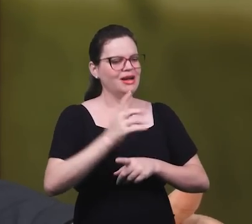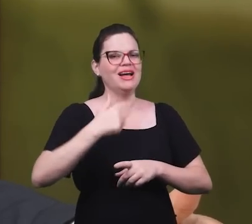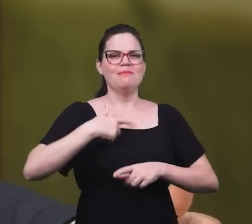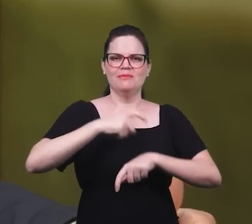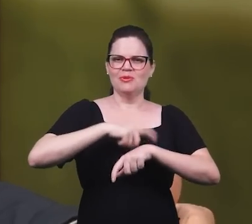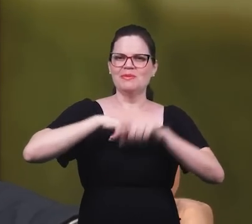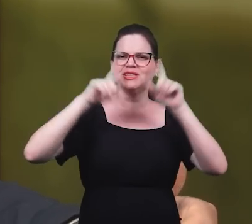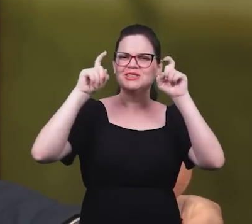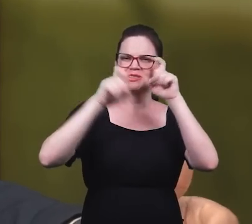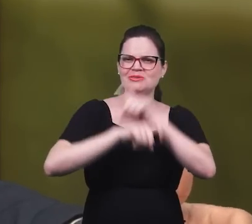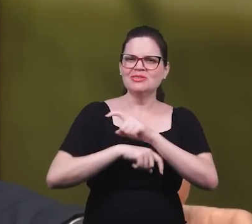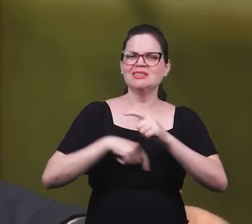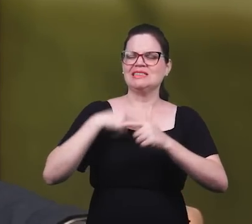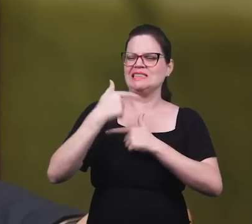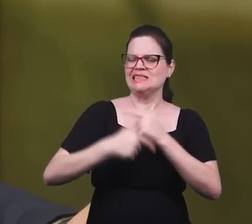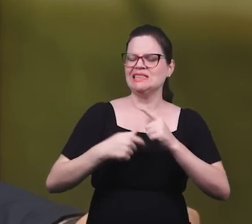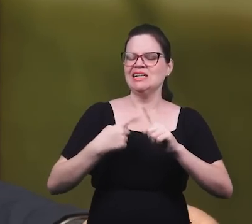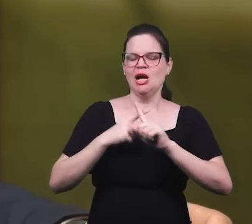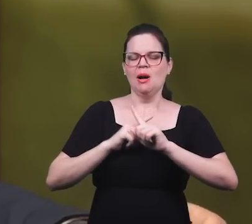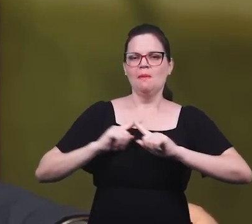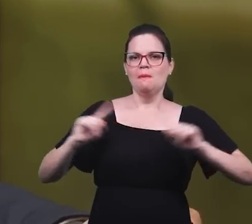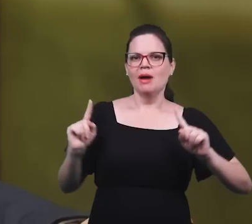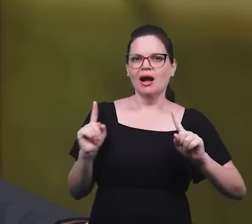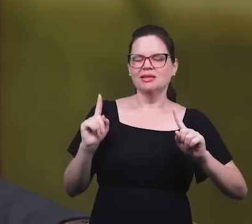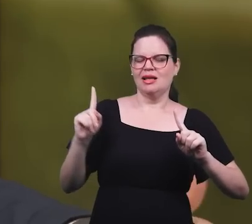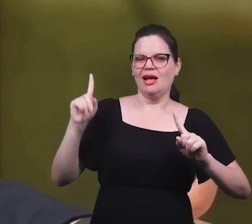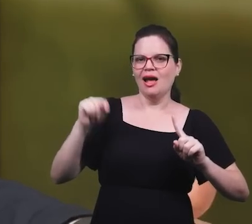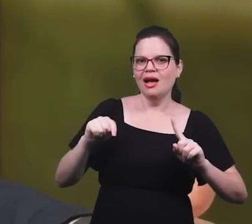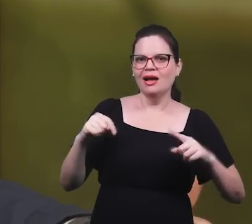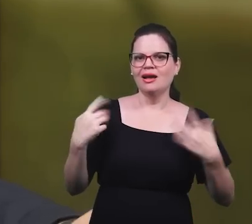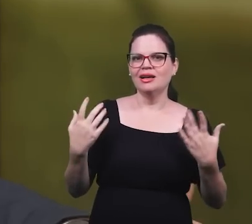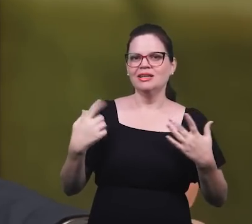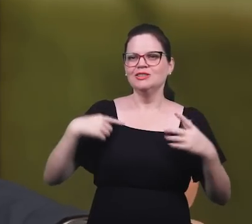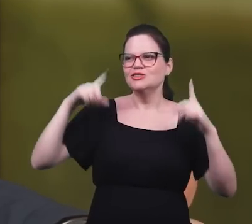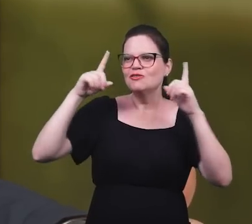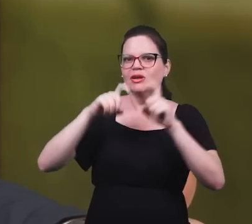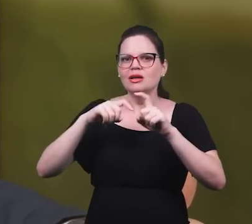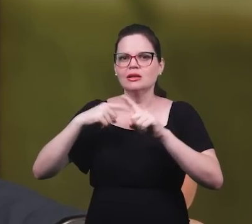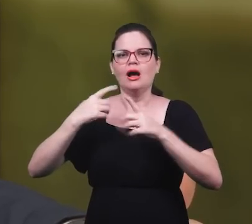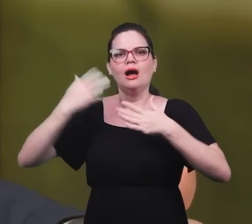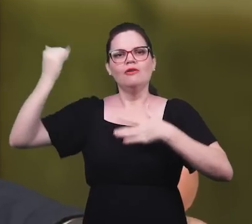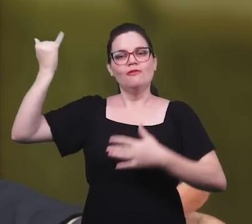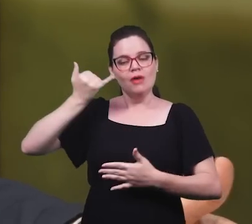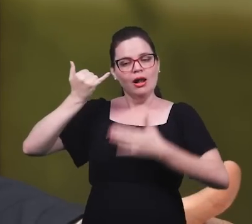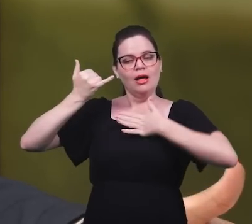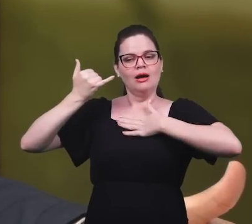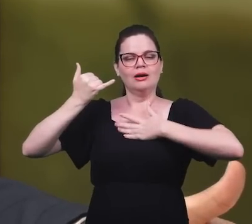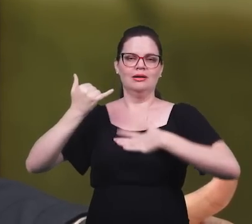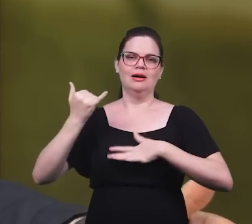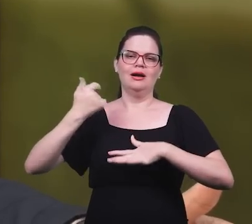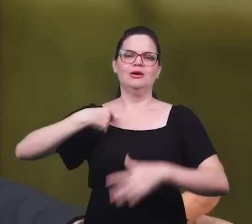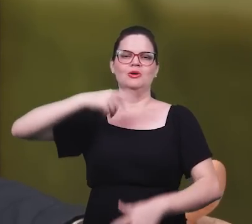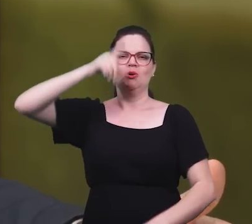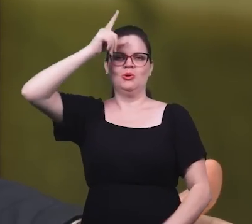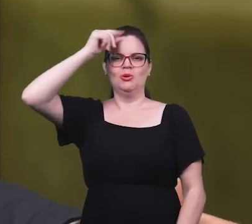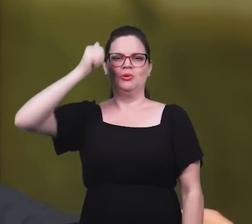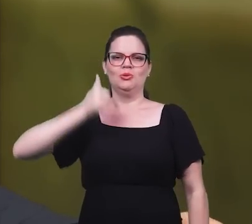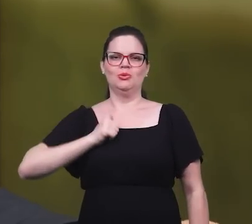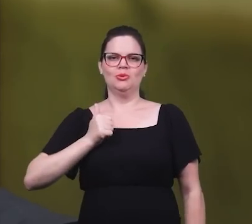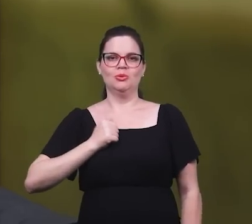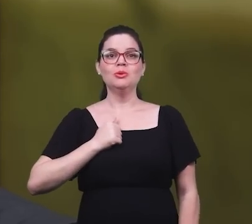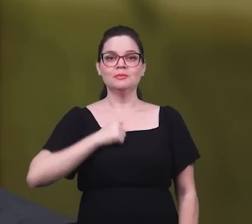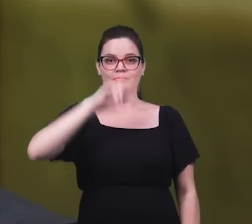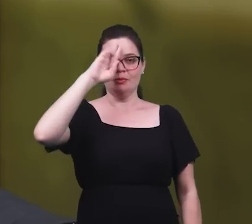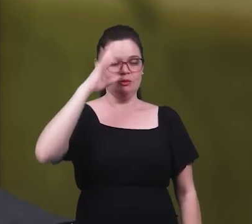ajudar. Ah, mas será que eu vou te encontrar? Quando eu me despedir, você vai para um lado e se Acabe não te encontrar depois, ele vai me matar. Não,